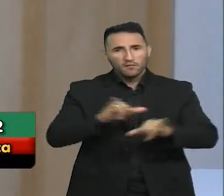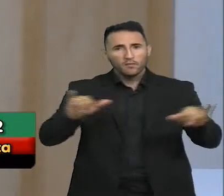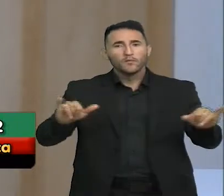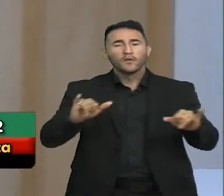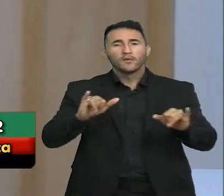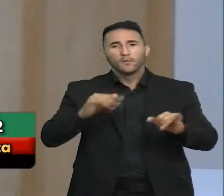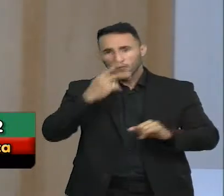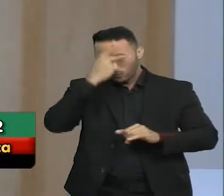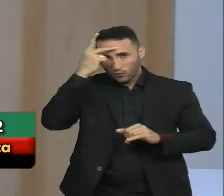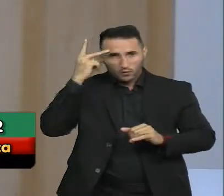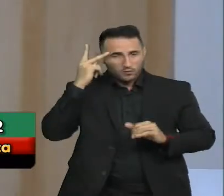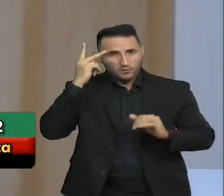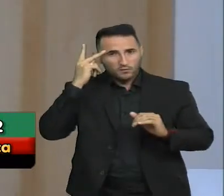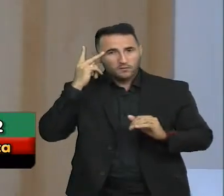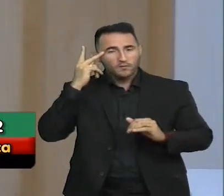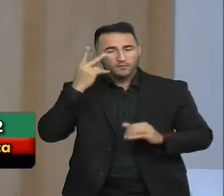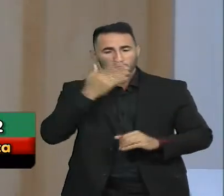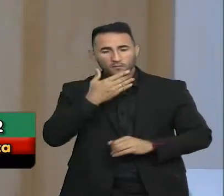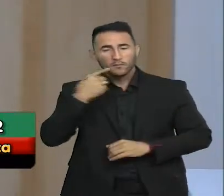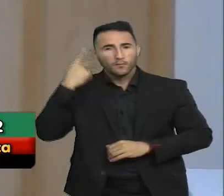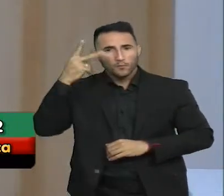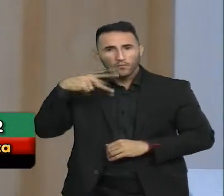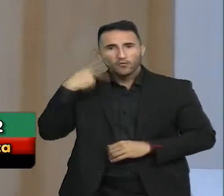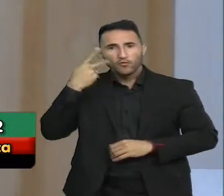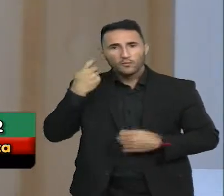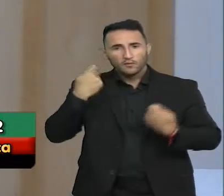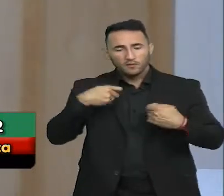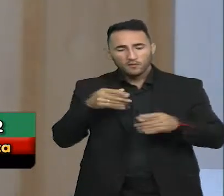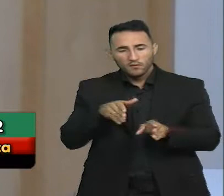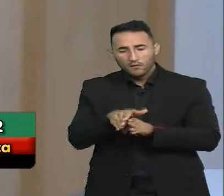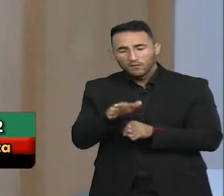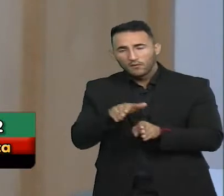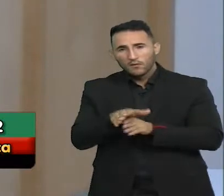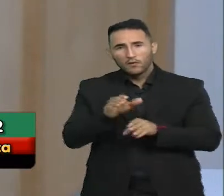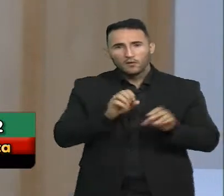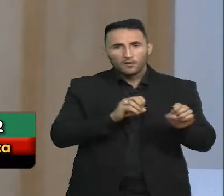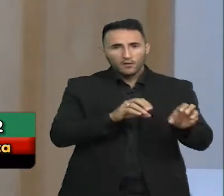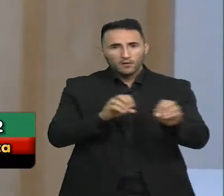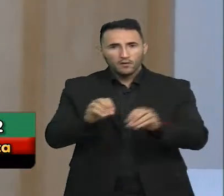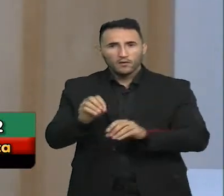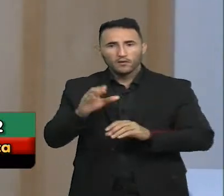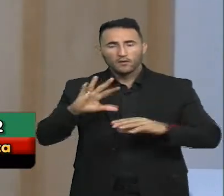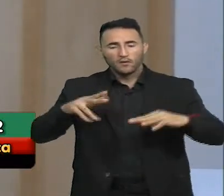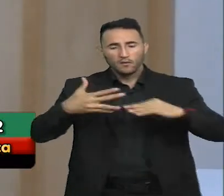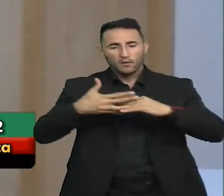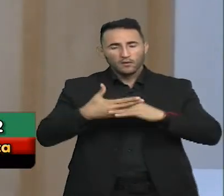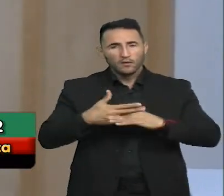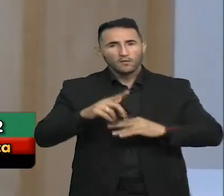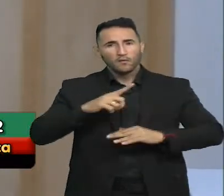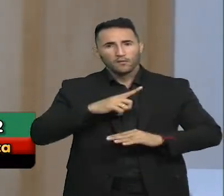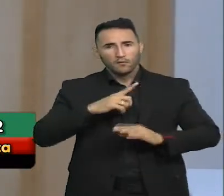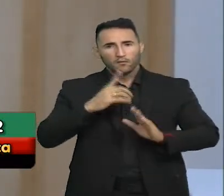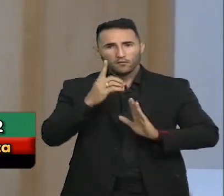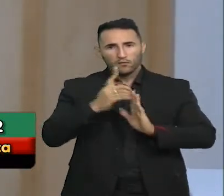autoridades que é o seu dever educar os cidadãos para o respeito aos princípios de liberdade garantidos pela Constituição Federal do